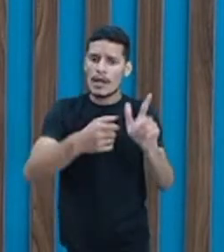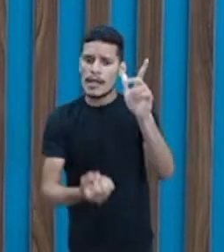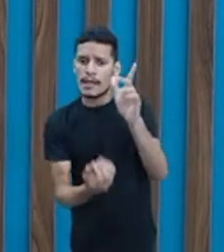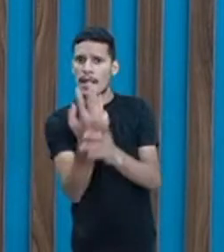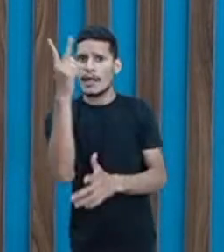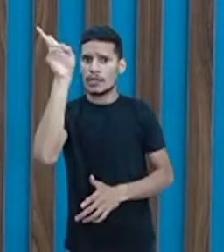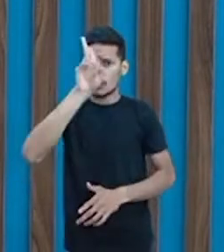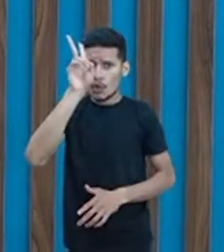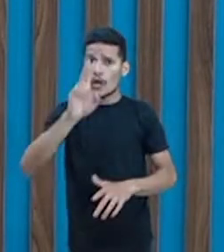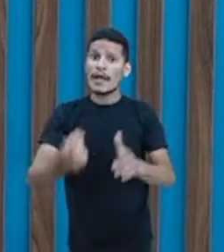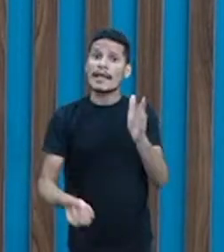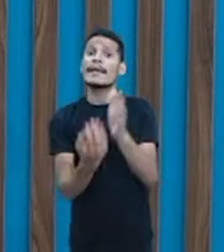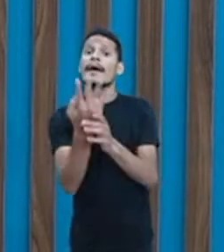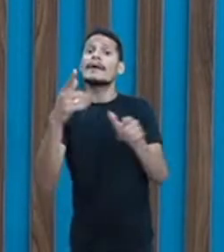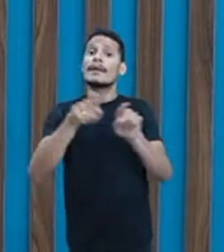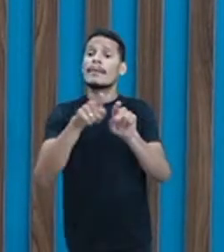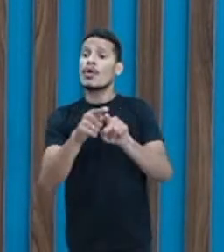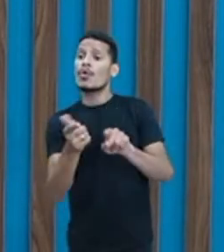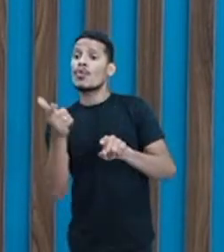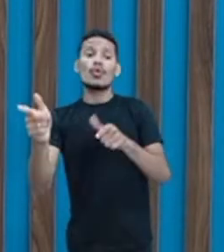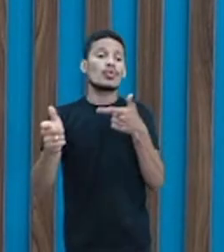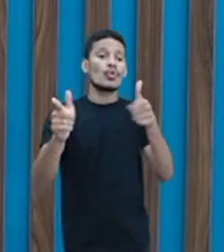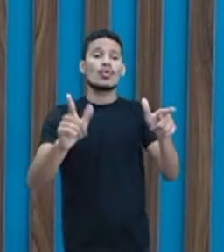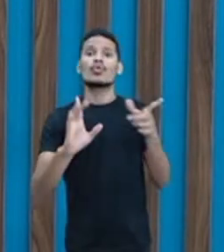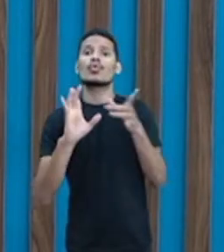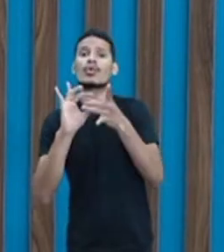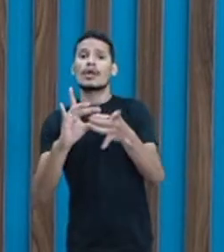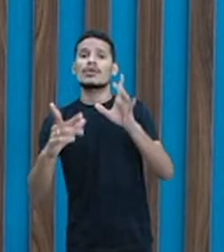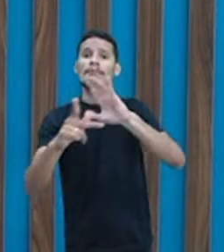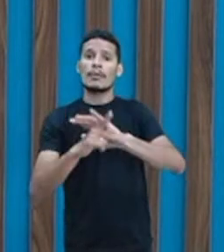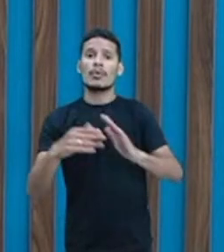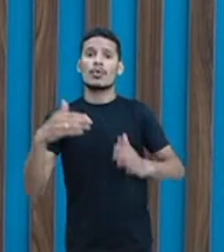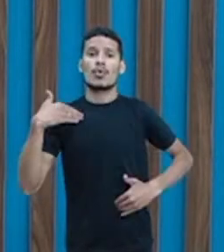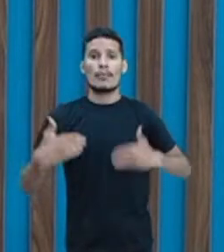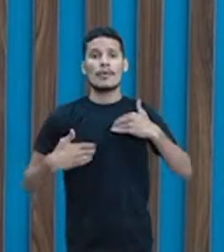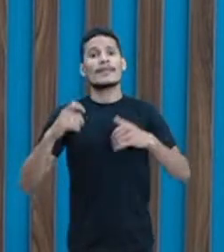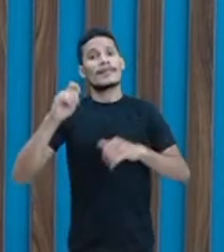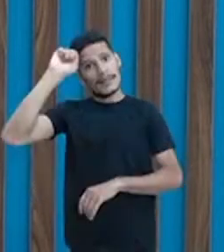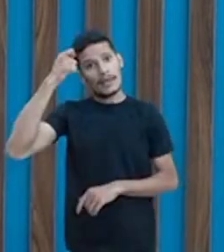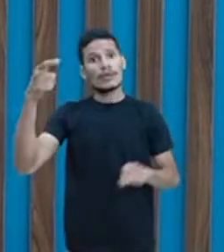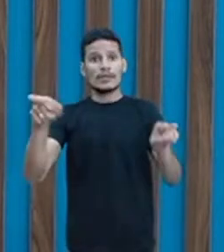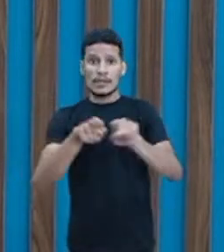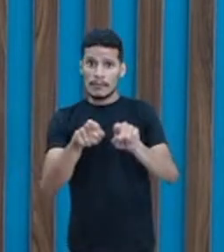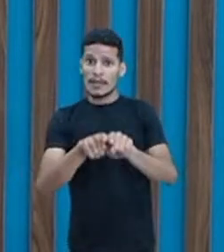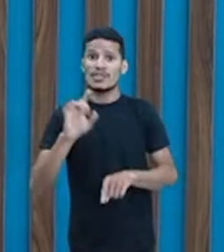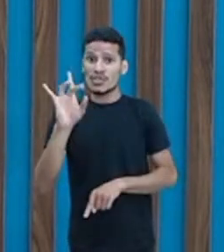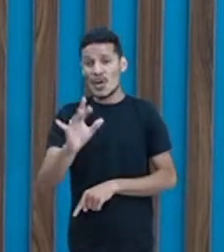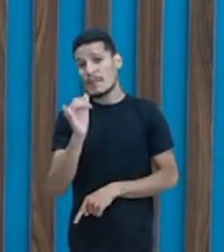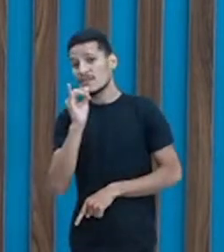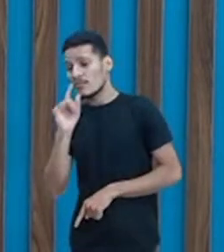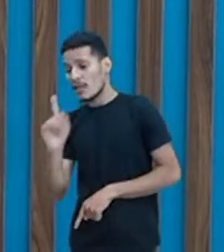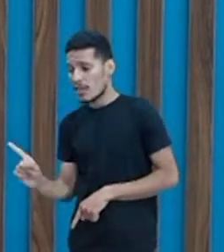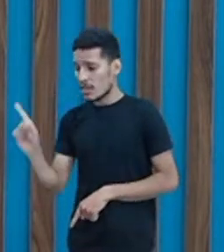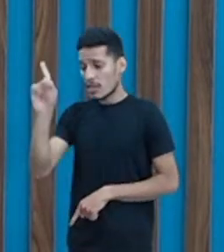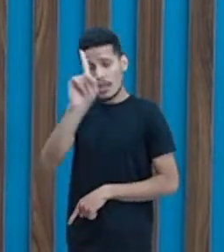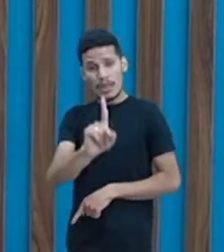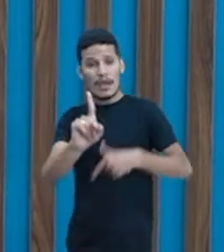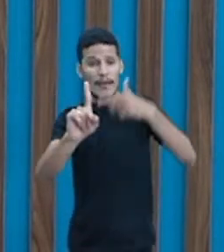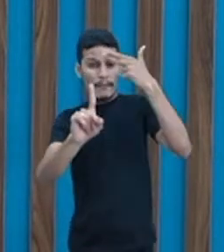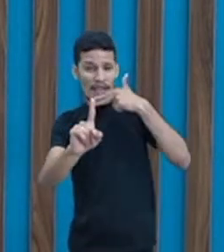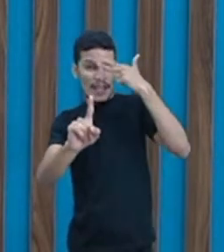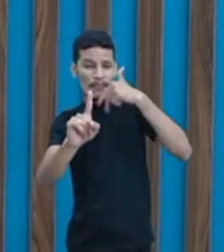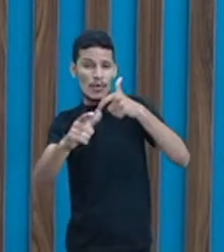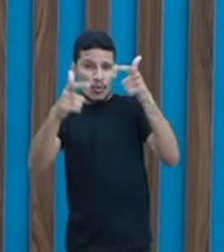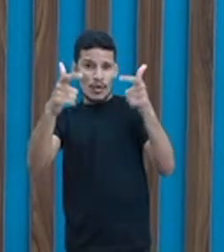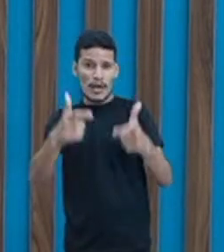histórias, construir outros contextos para esses corpos negros também, para que eles não ocupem sempre esses mesmos